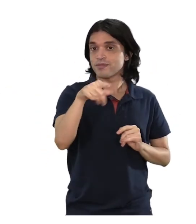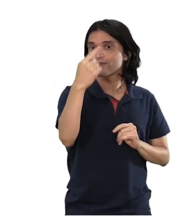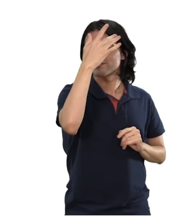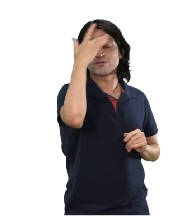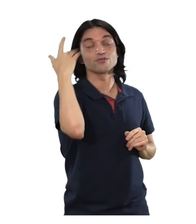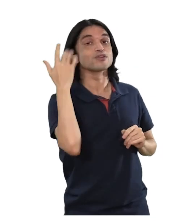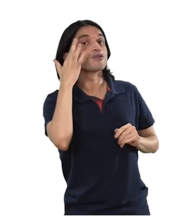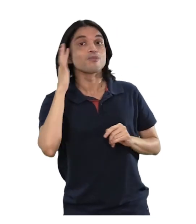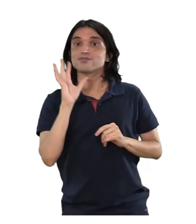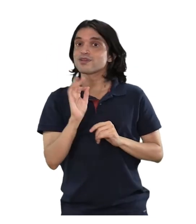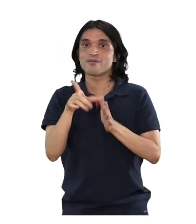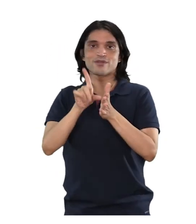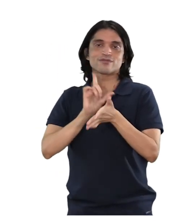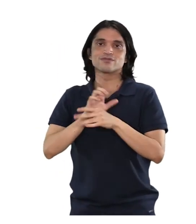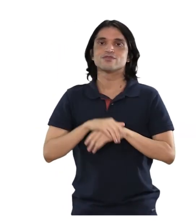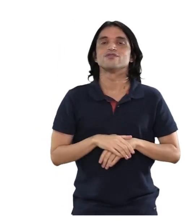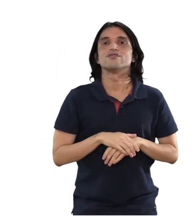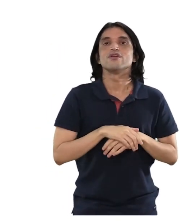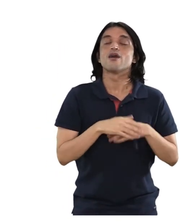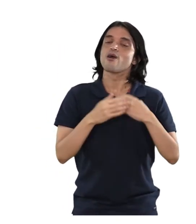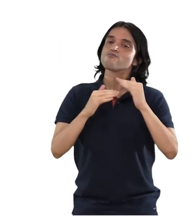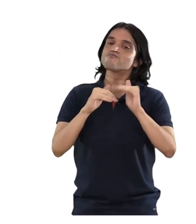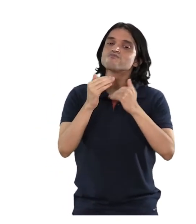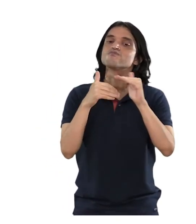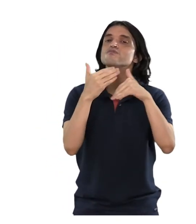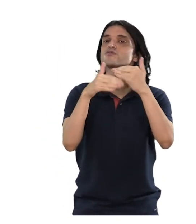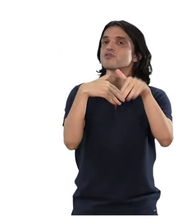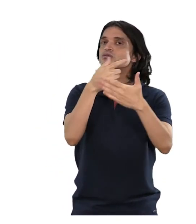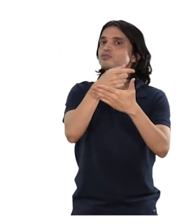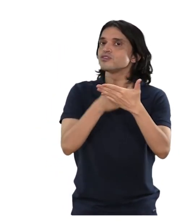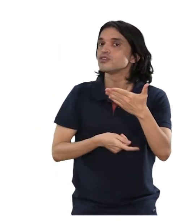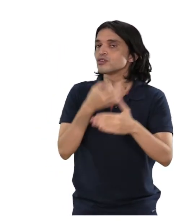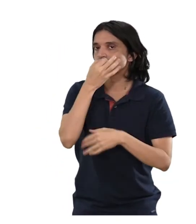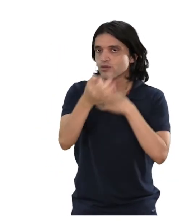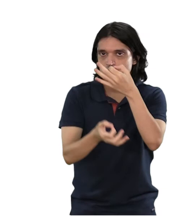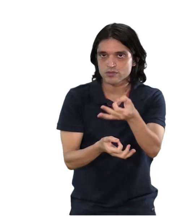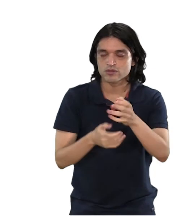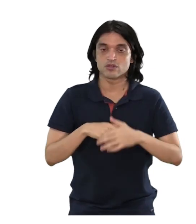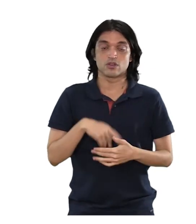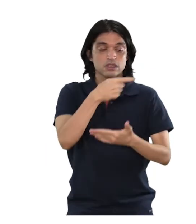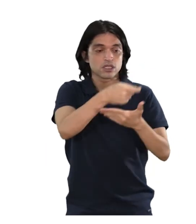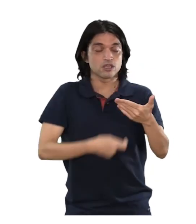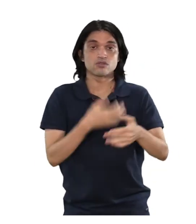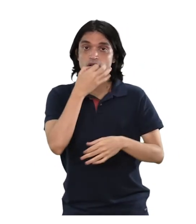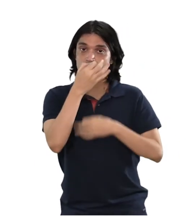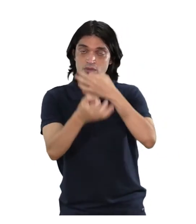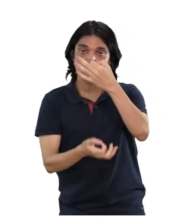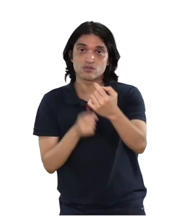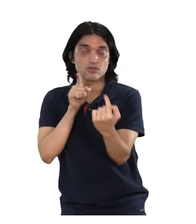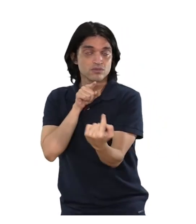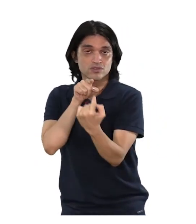Os textos argumentativos têm como finalidade convencer o leitor sobre o ponto de vista do autor a respeito do